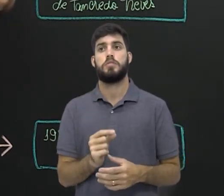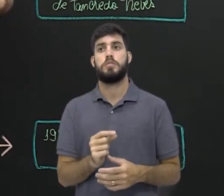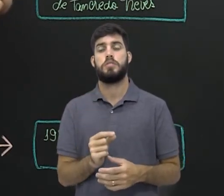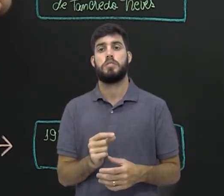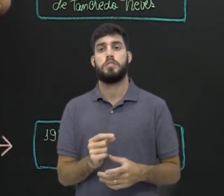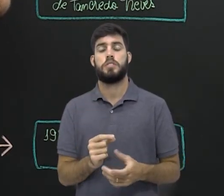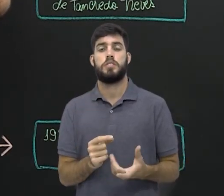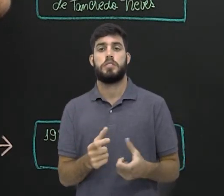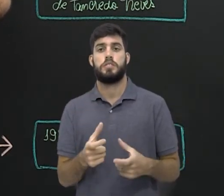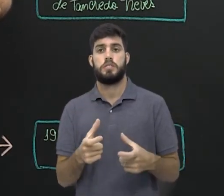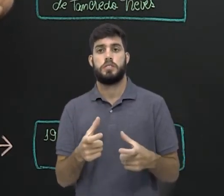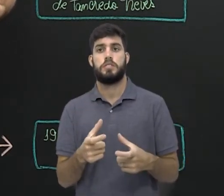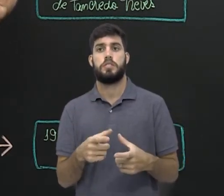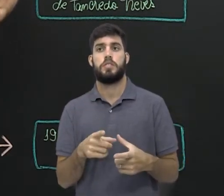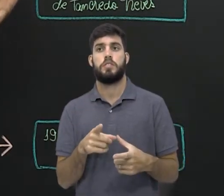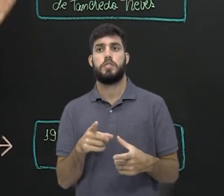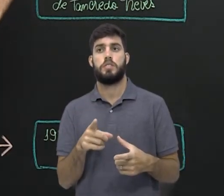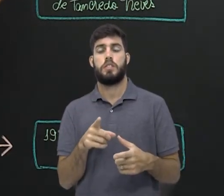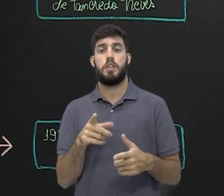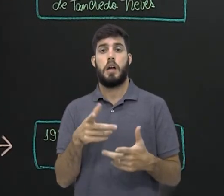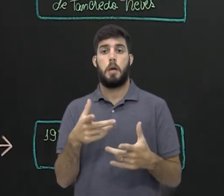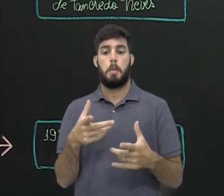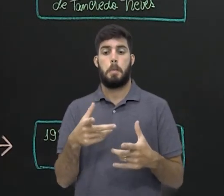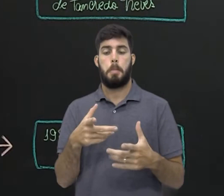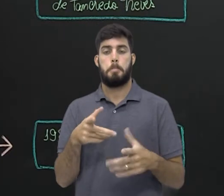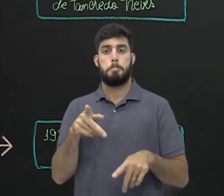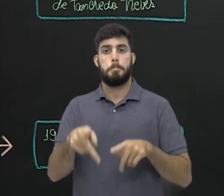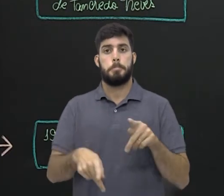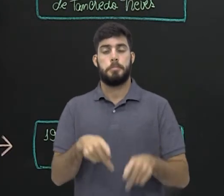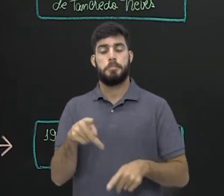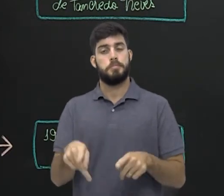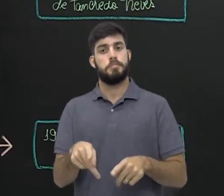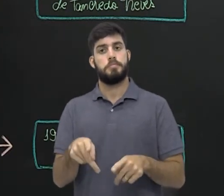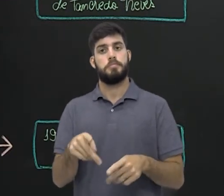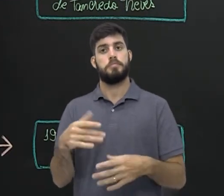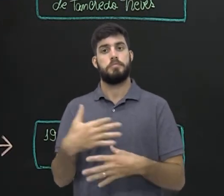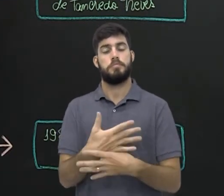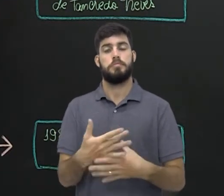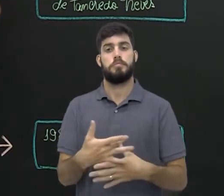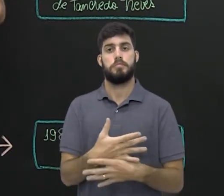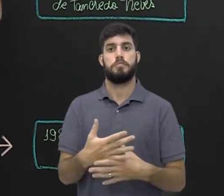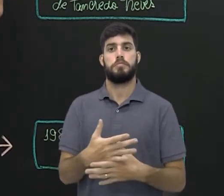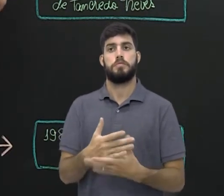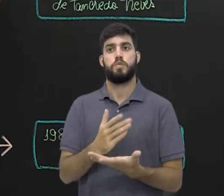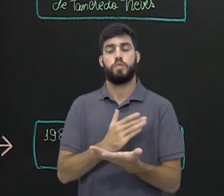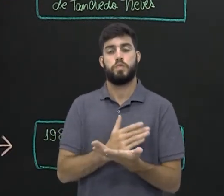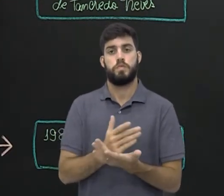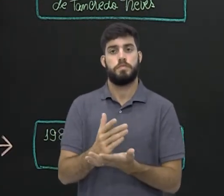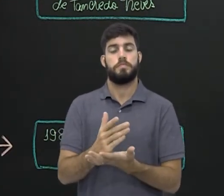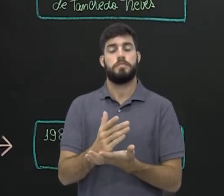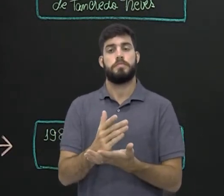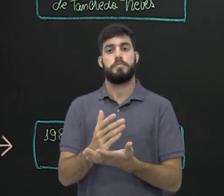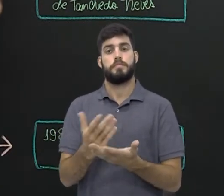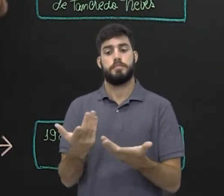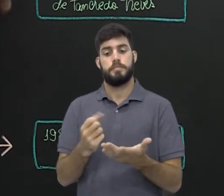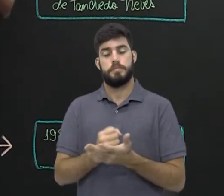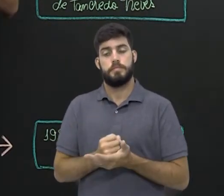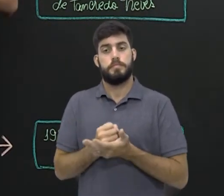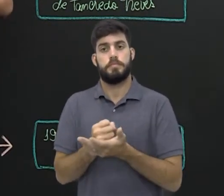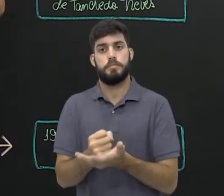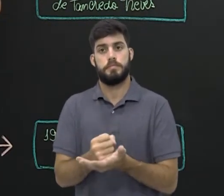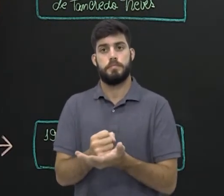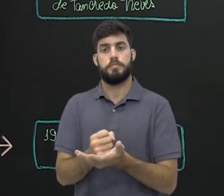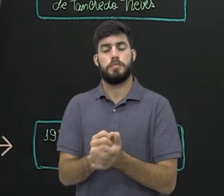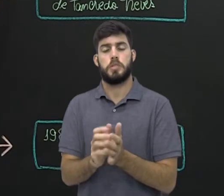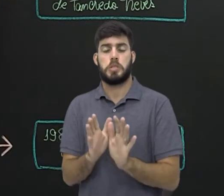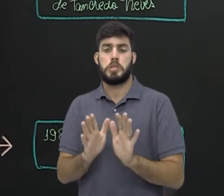boa parte das populações urbanas brasileiras entram nesse processo de abertura política, né? Dão sua contribuição. Embora